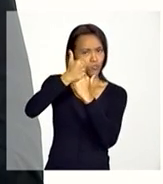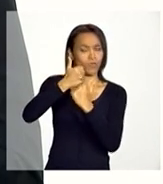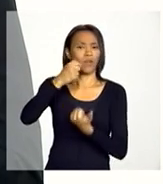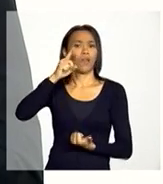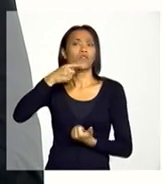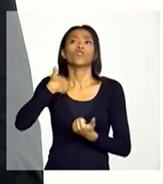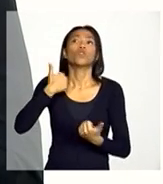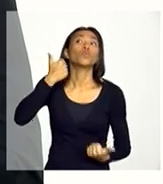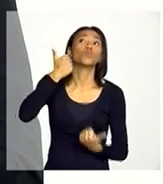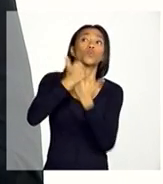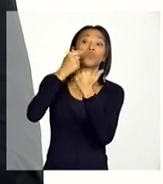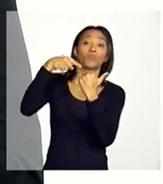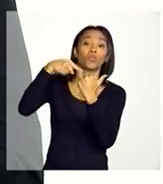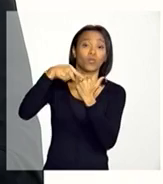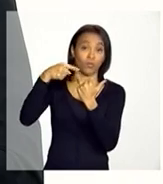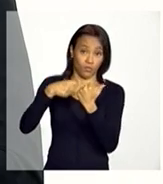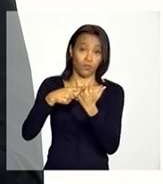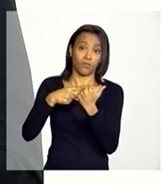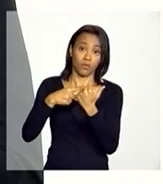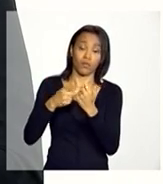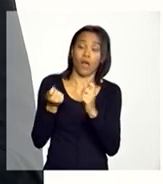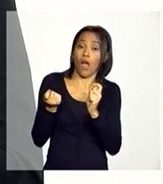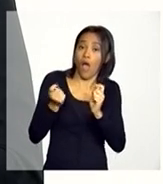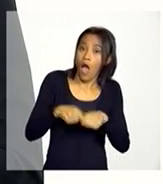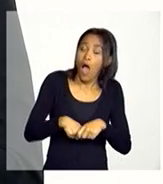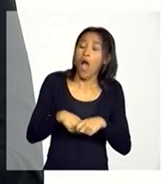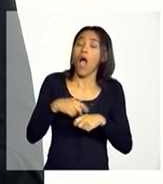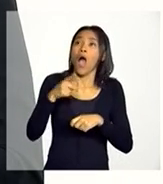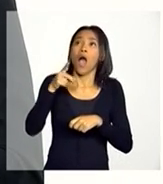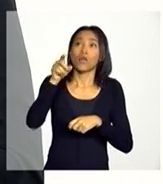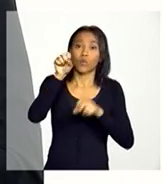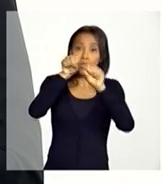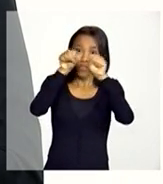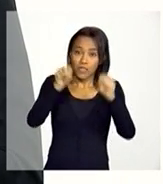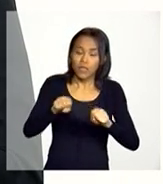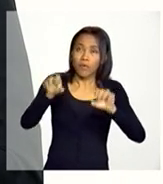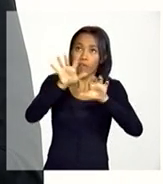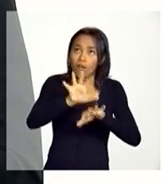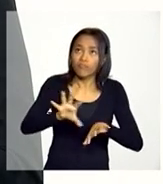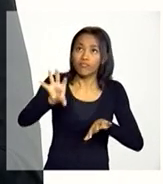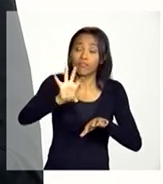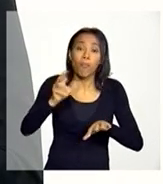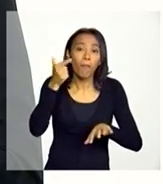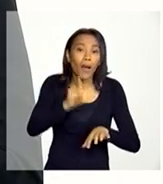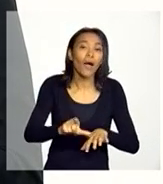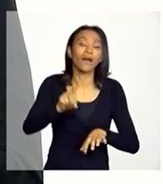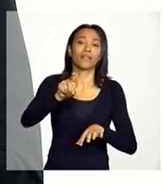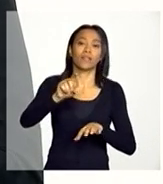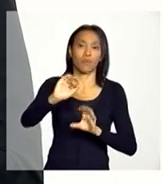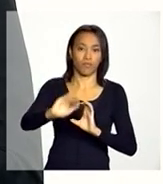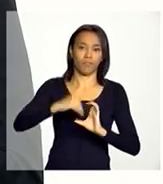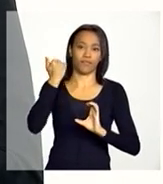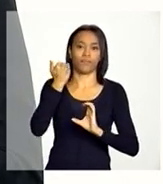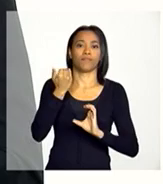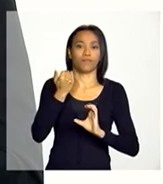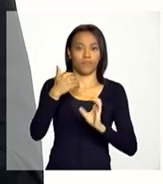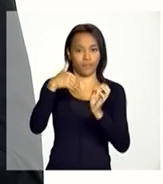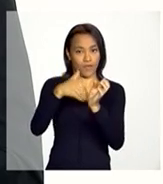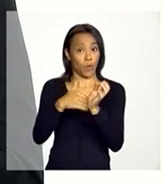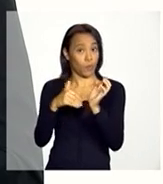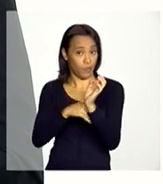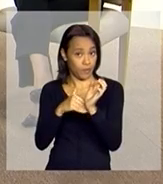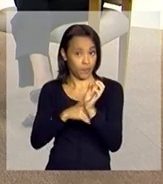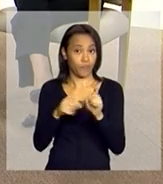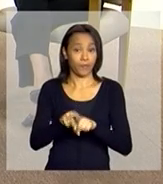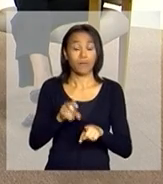de substituir titular que aí o sistema vai fazer esse procedimento e vai ser disparado o e-mail e senha tá e se